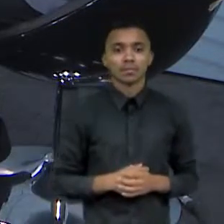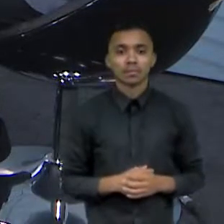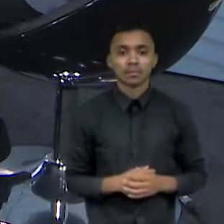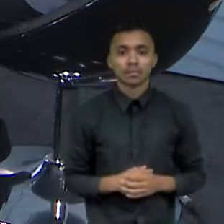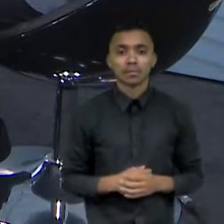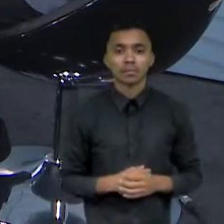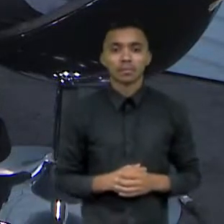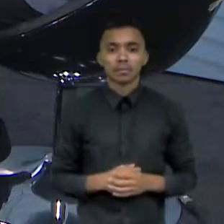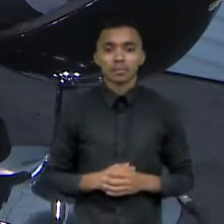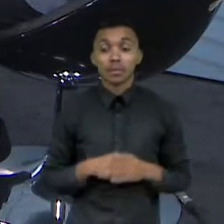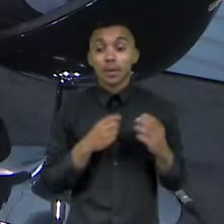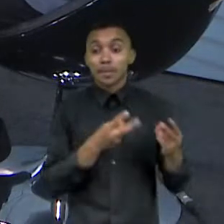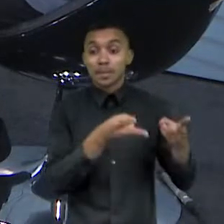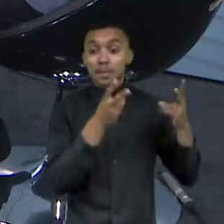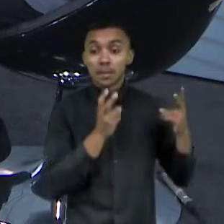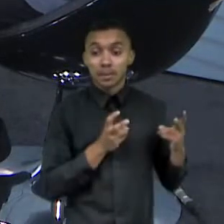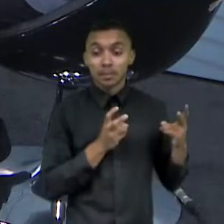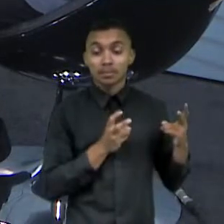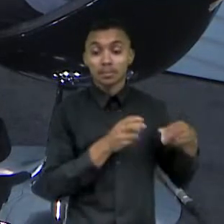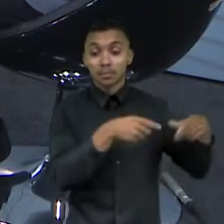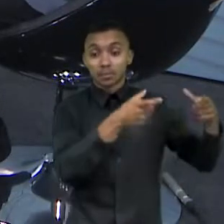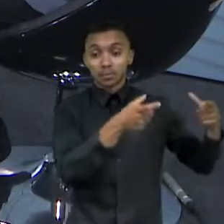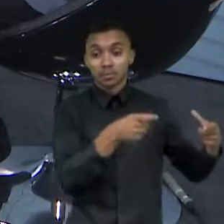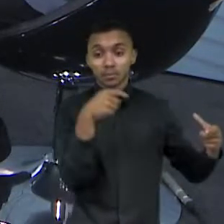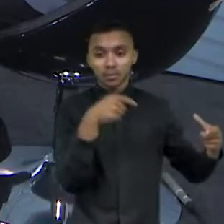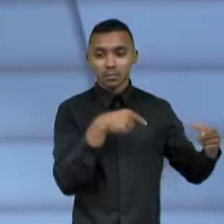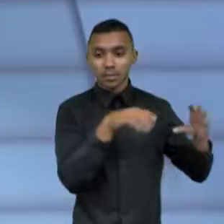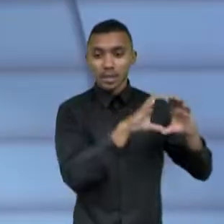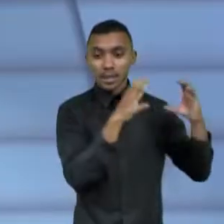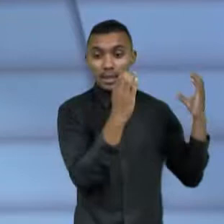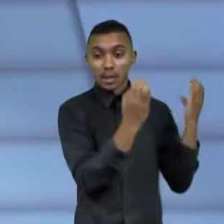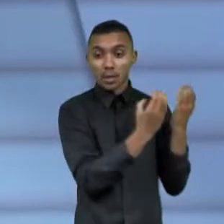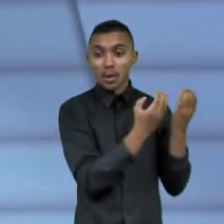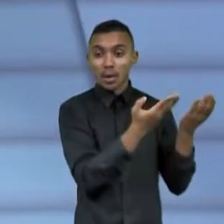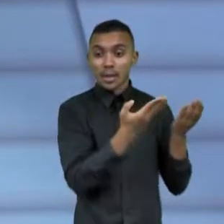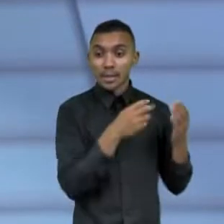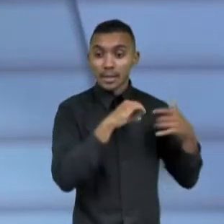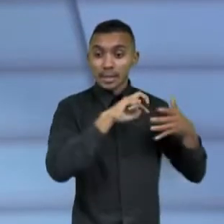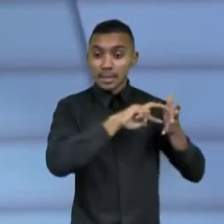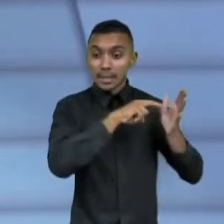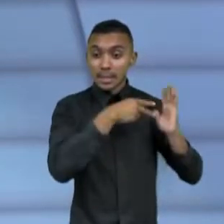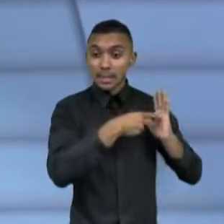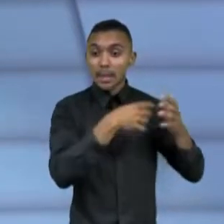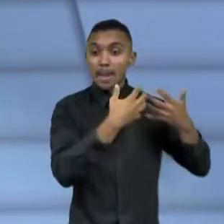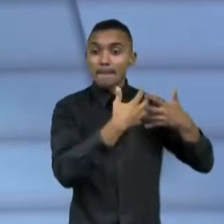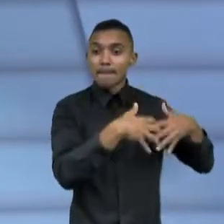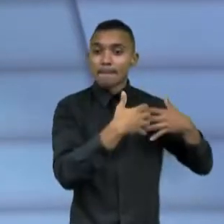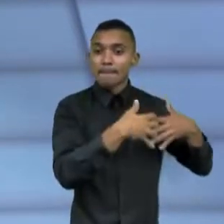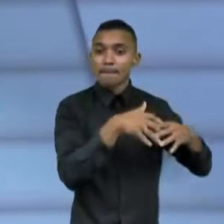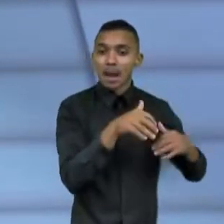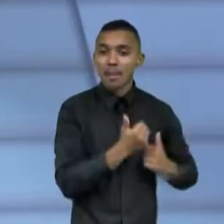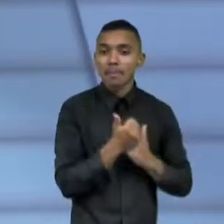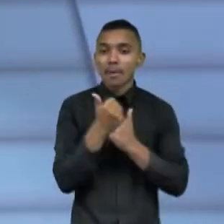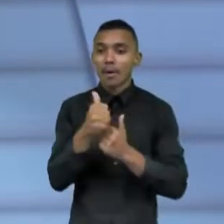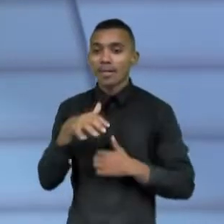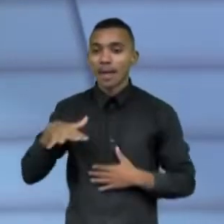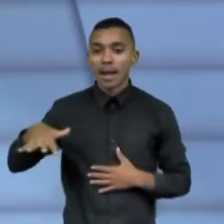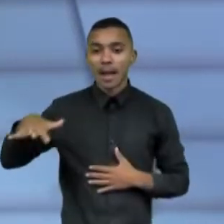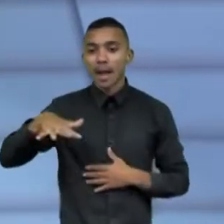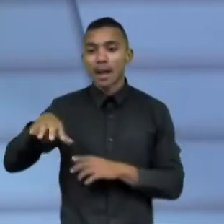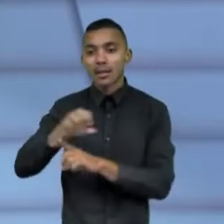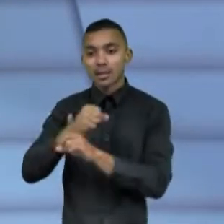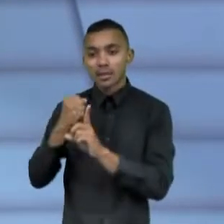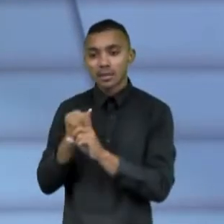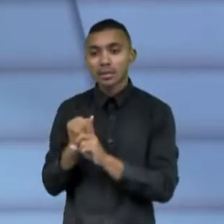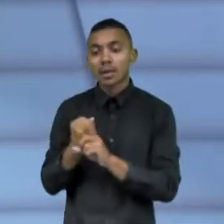escritório como um verdadeiro instrumento, né, um instrumento à disposição dos movimentos sociais, das comunidades